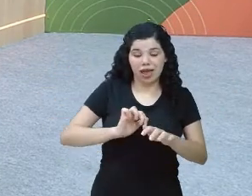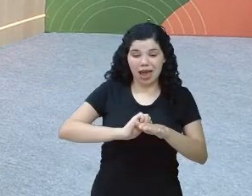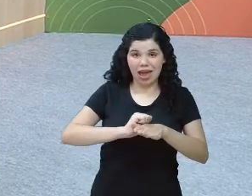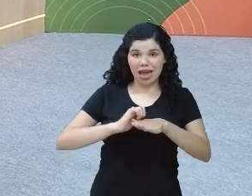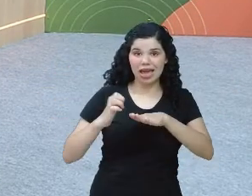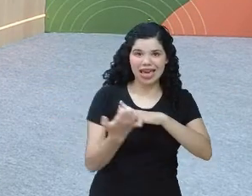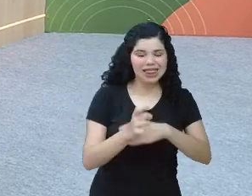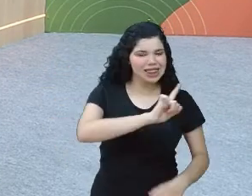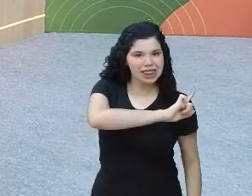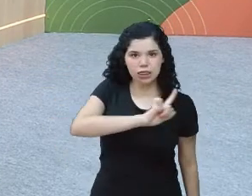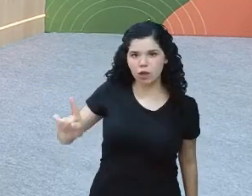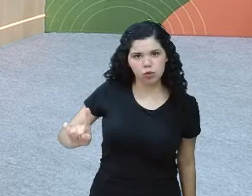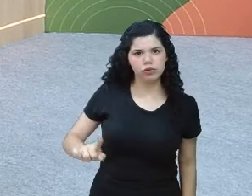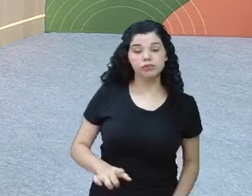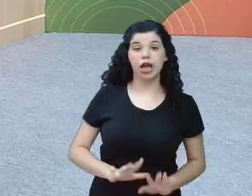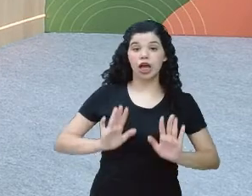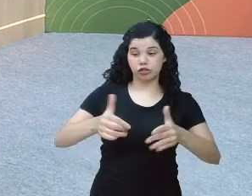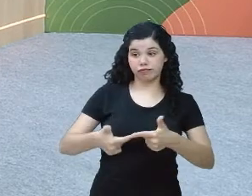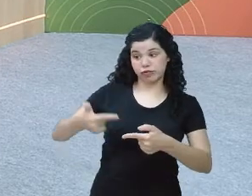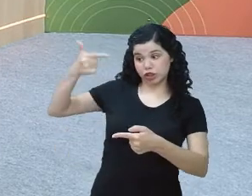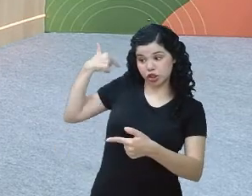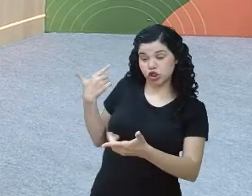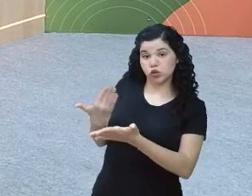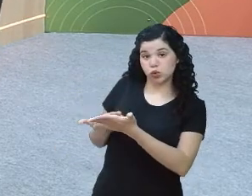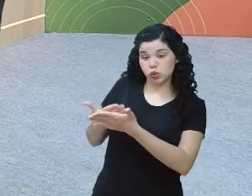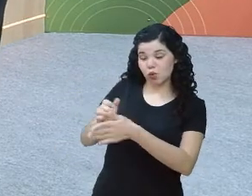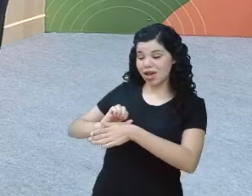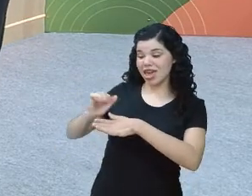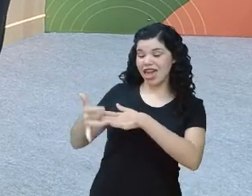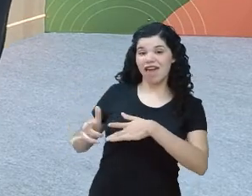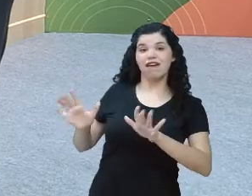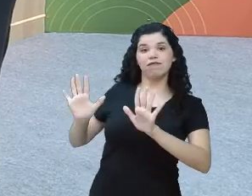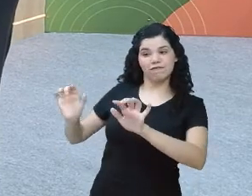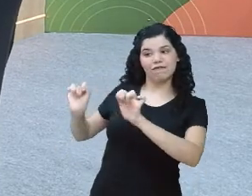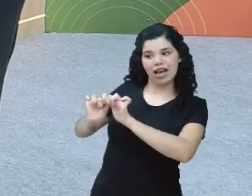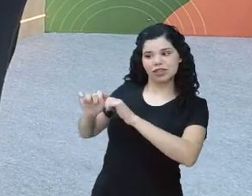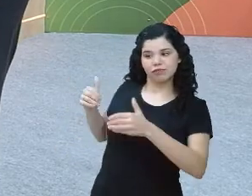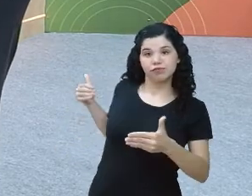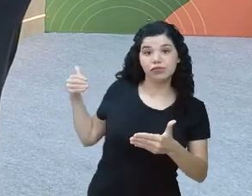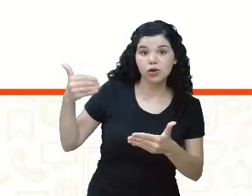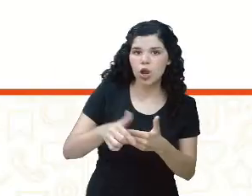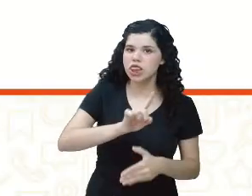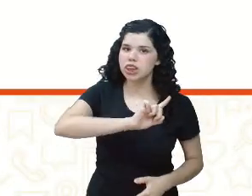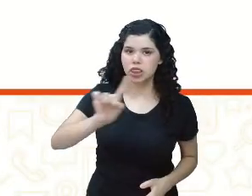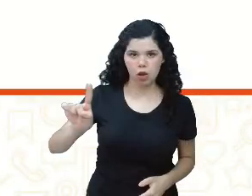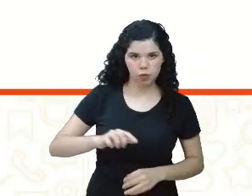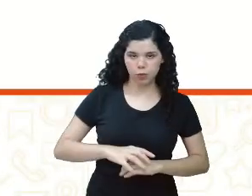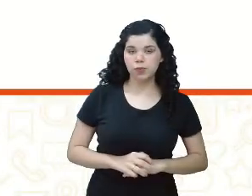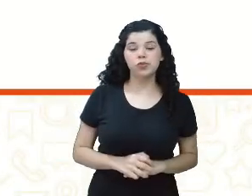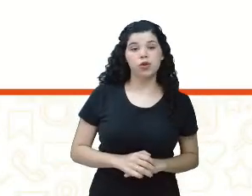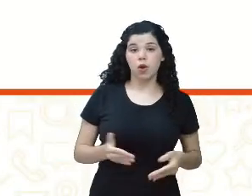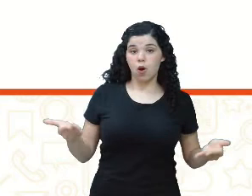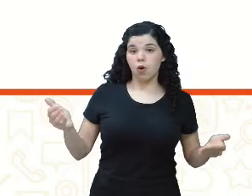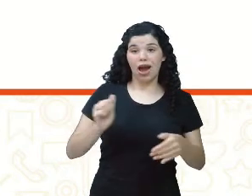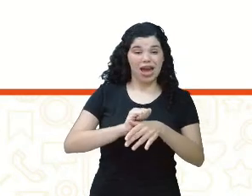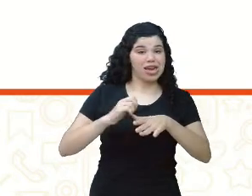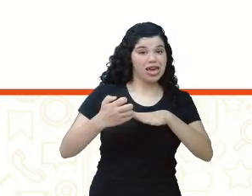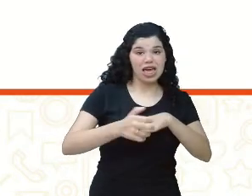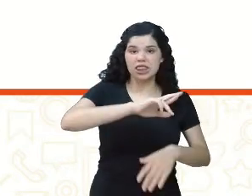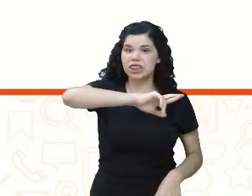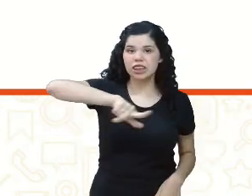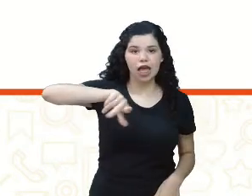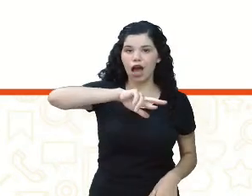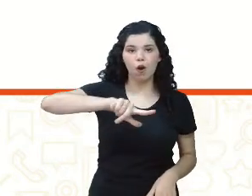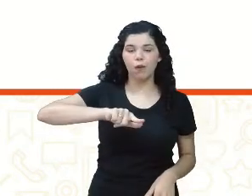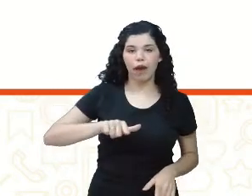não é. Então nós vimos o que o AEE faz e o que o AEE não faz. O AEE não é o